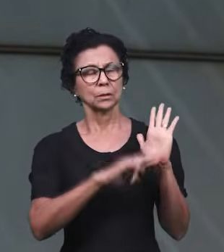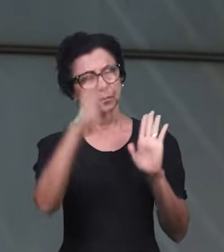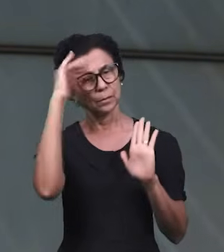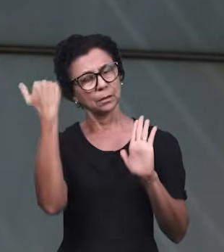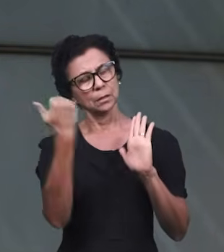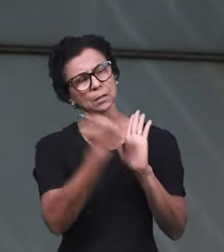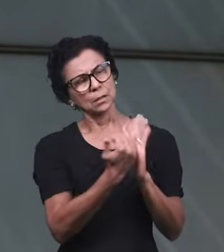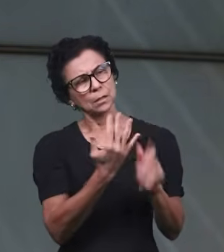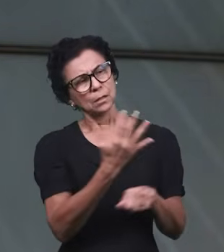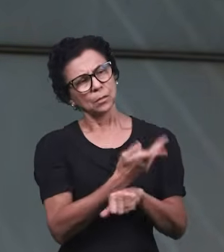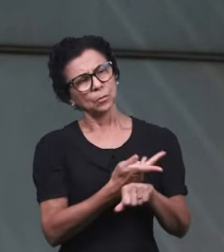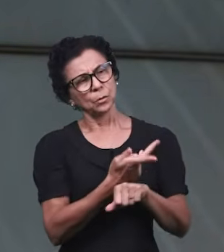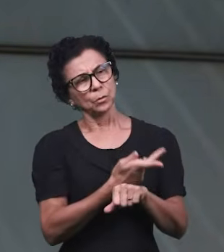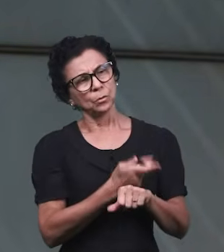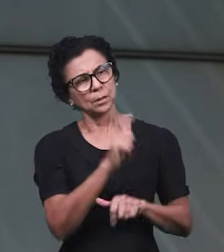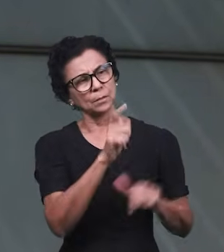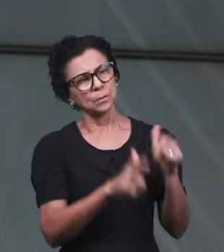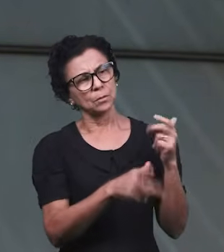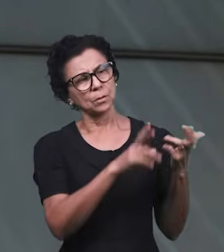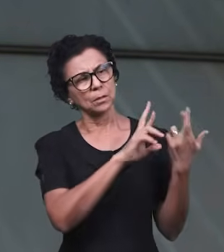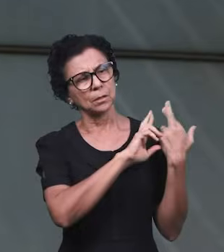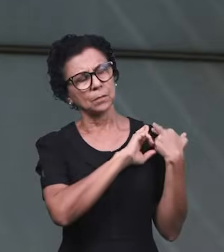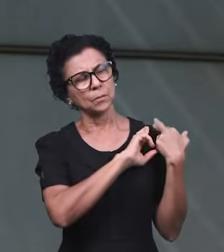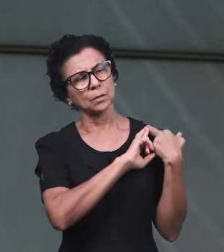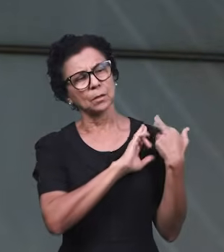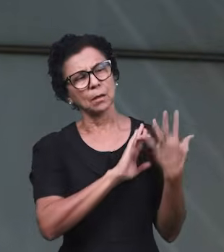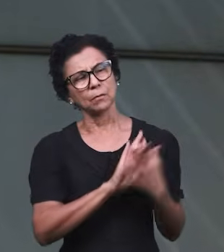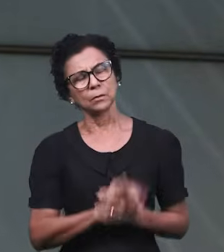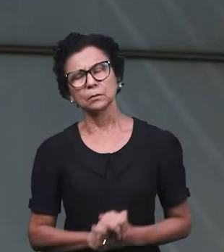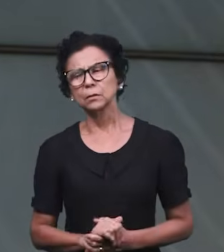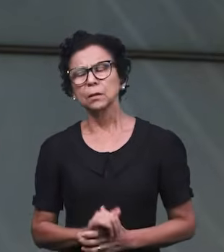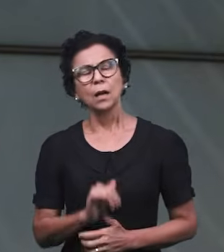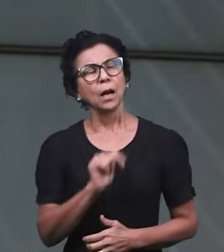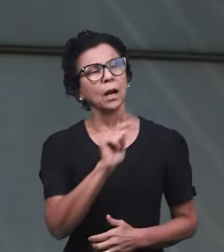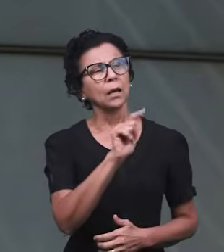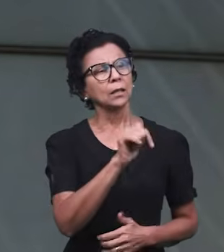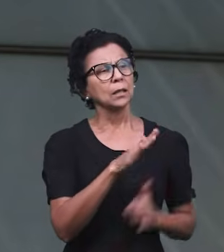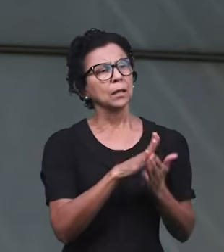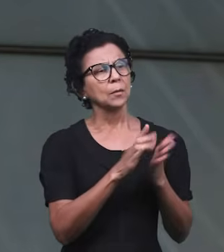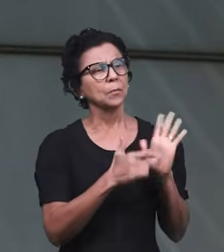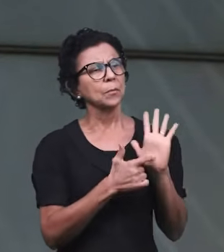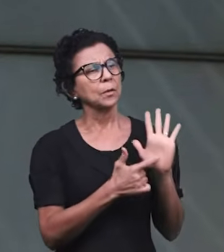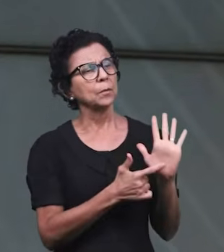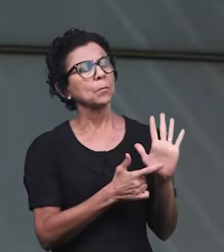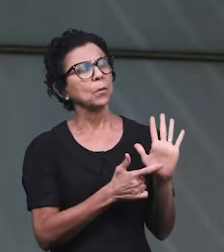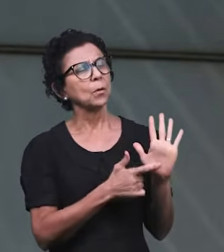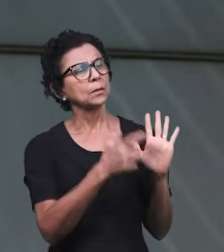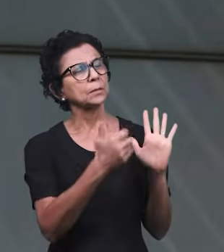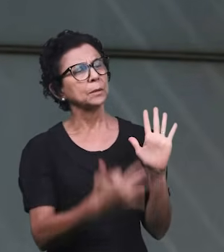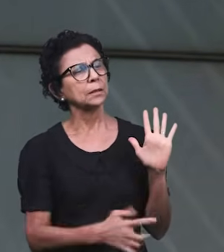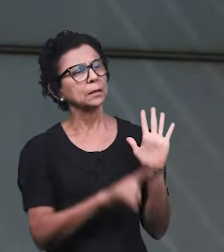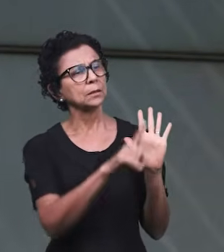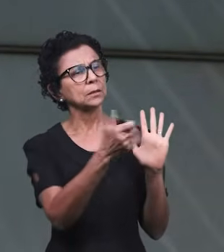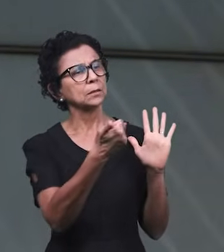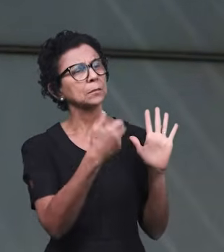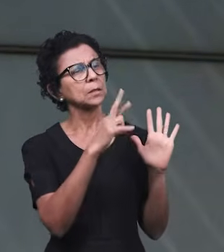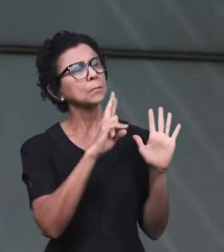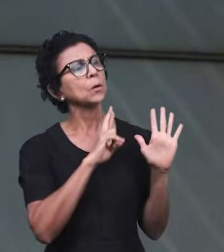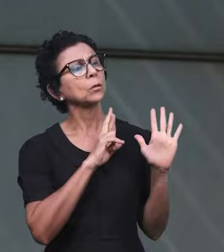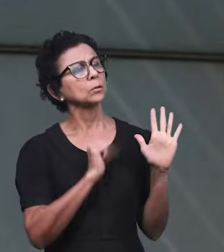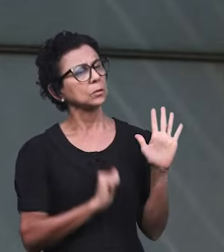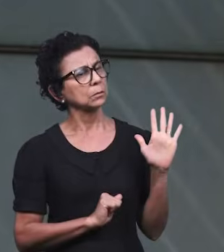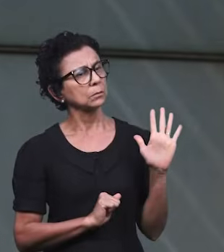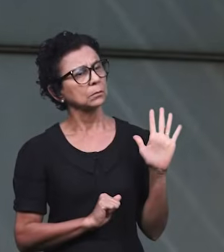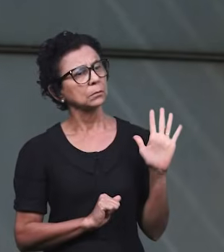eu procurei os responsáveis e disse assim, a Bíblia diz isto, o que é que você pode me dizer?